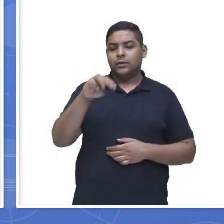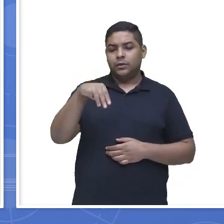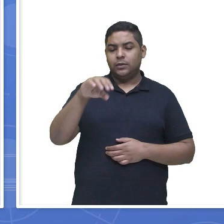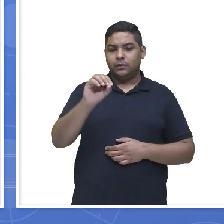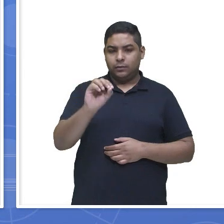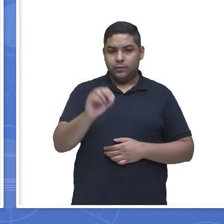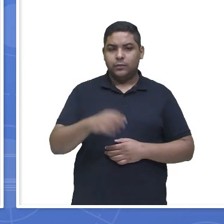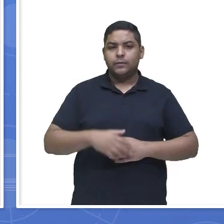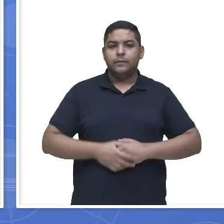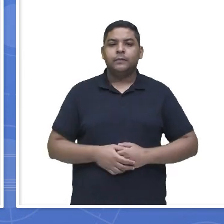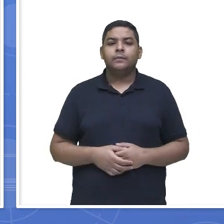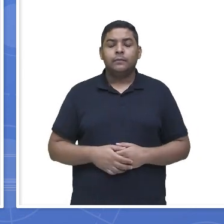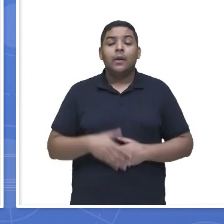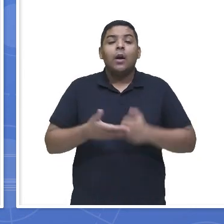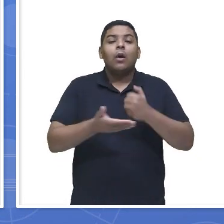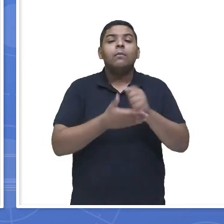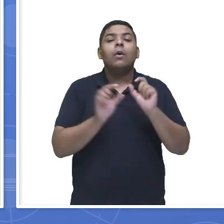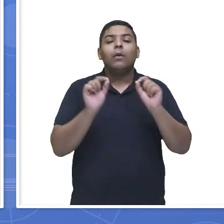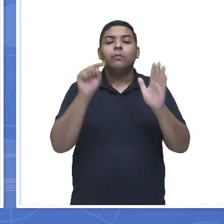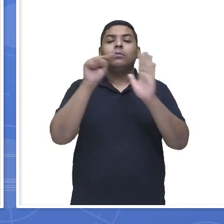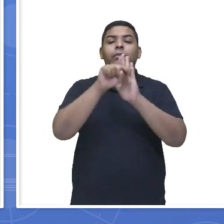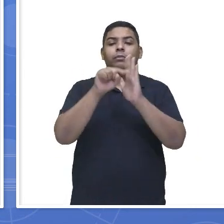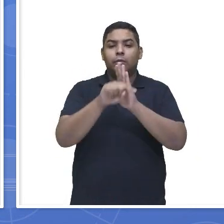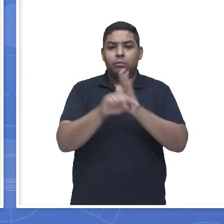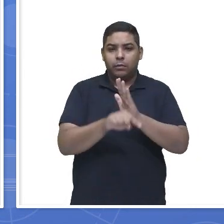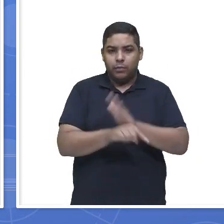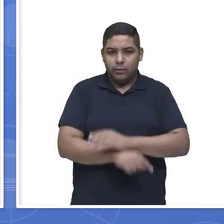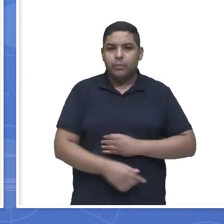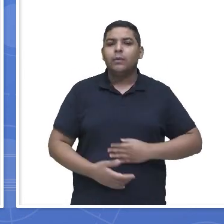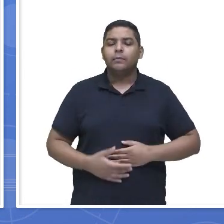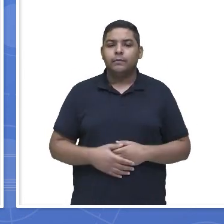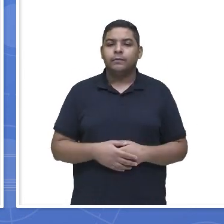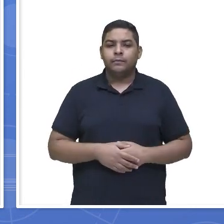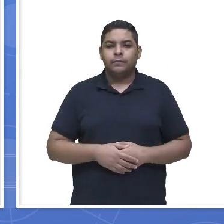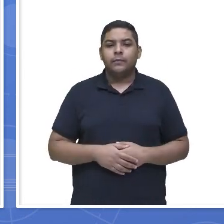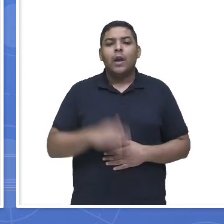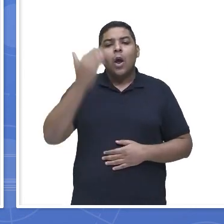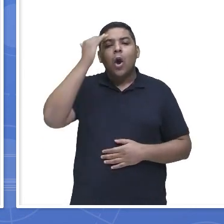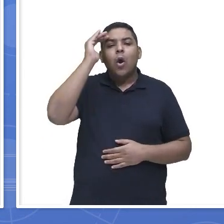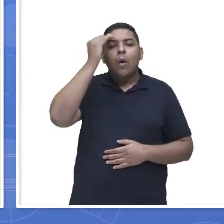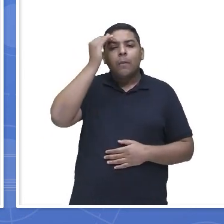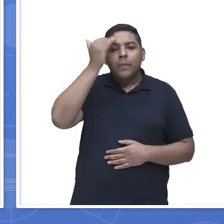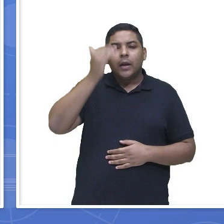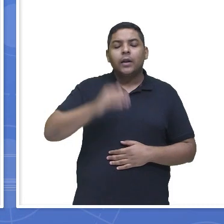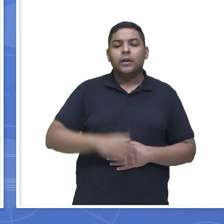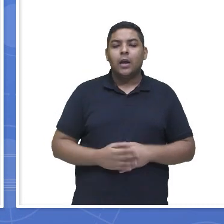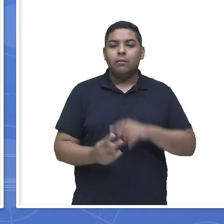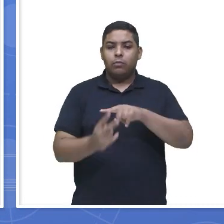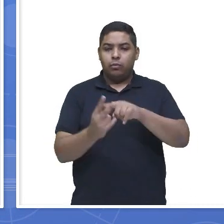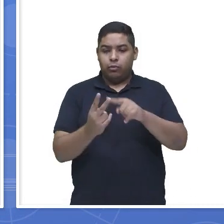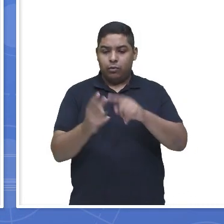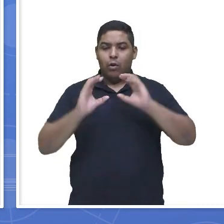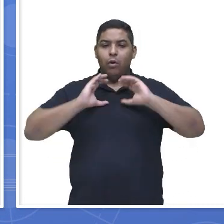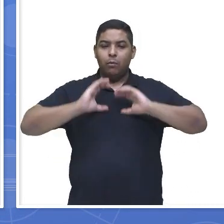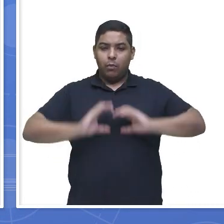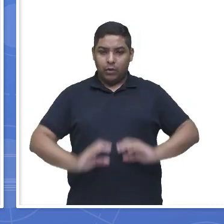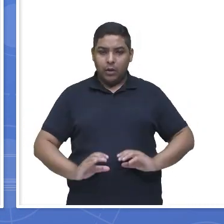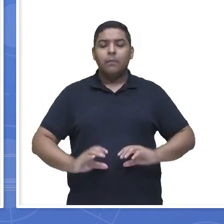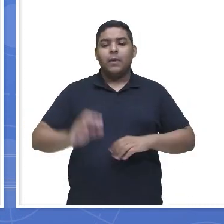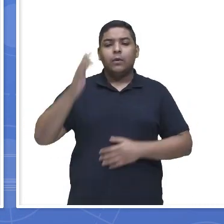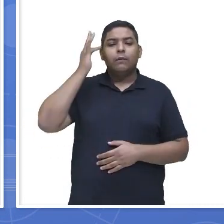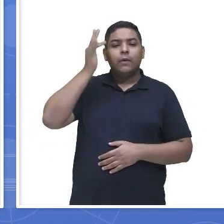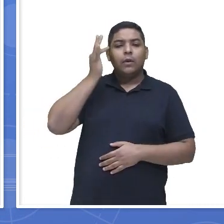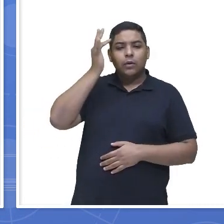base nos questionamentos que nós vimos acima, nós vamos tentar compreender duas posturas filosóficas